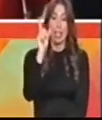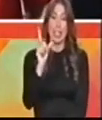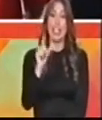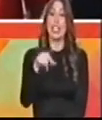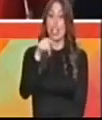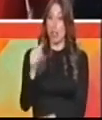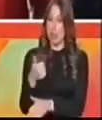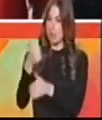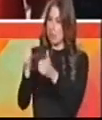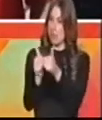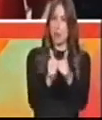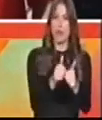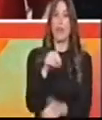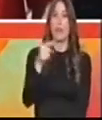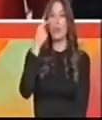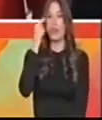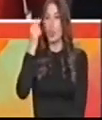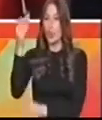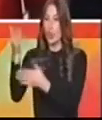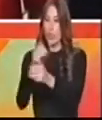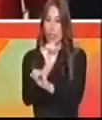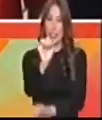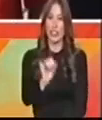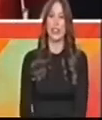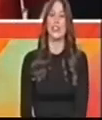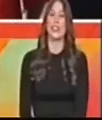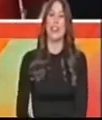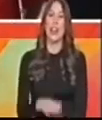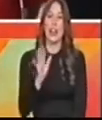Vamos lá tentar reconhecer os teus convidados. Sónia? Já está a acabar.